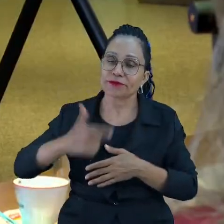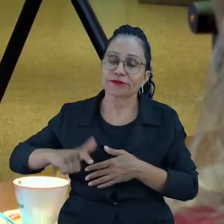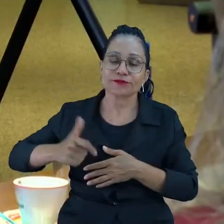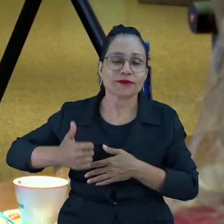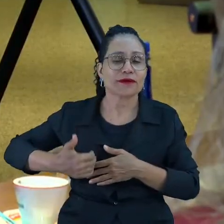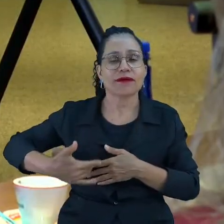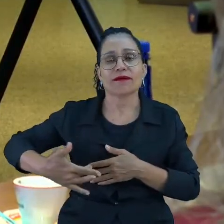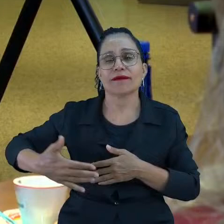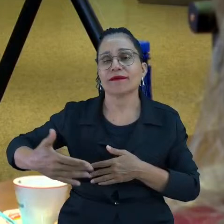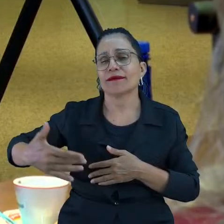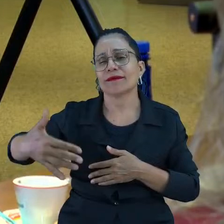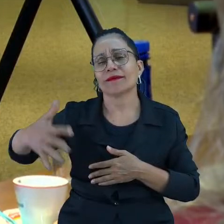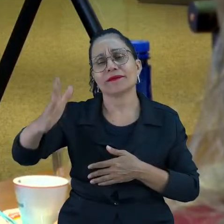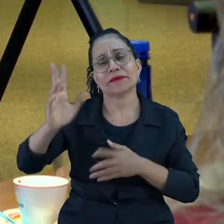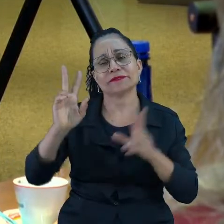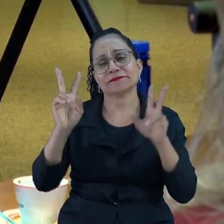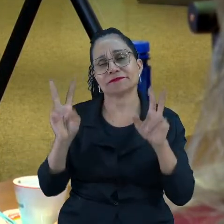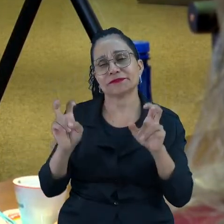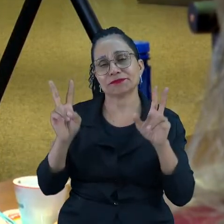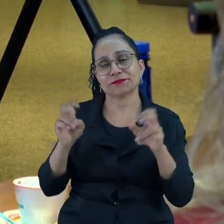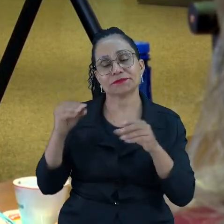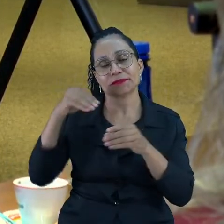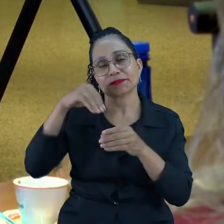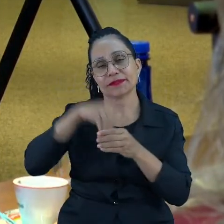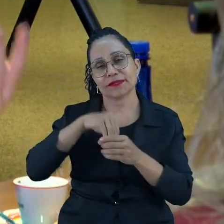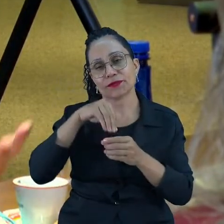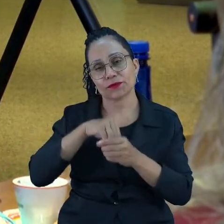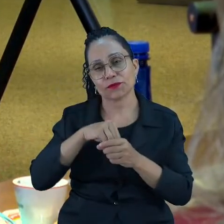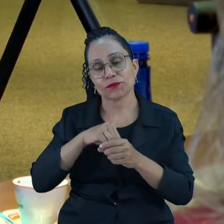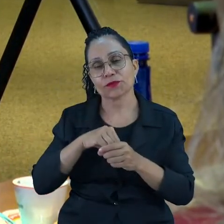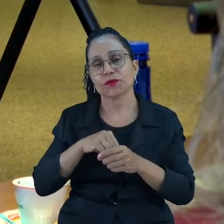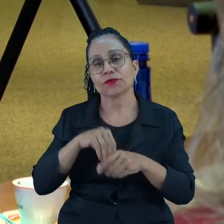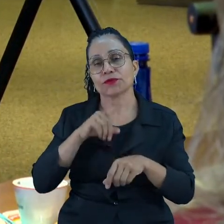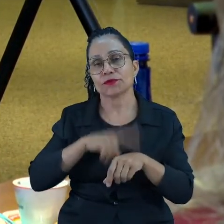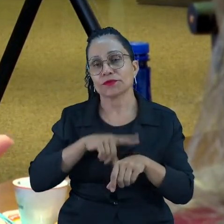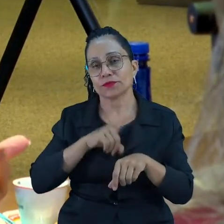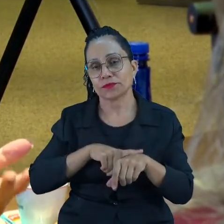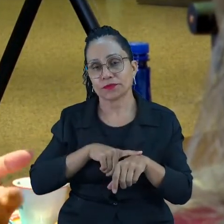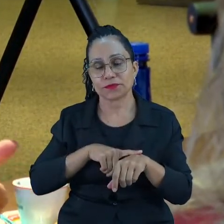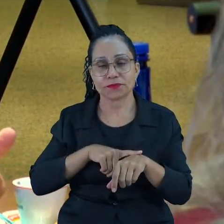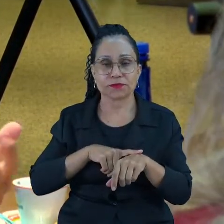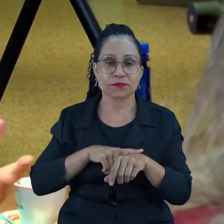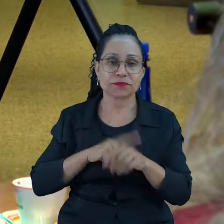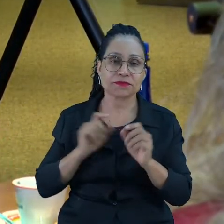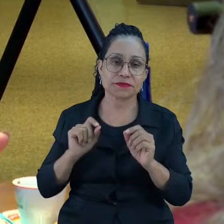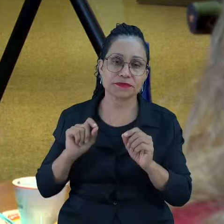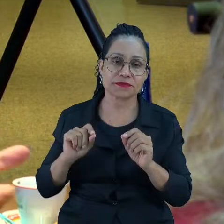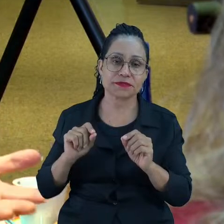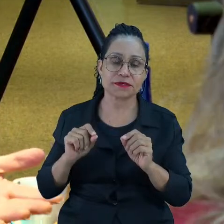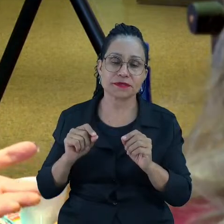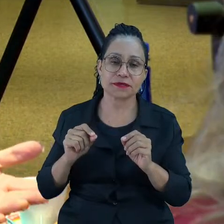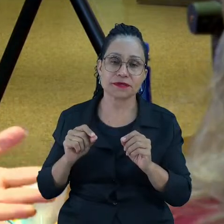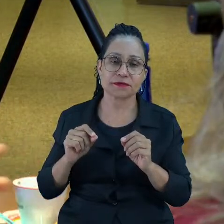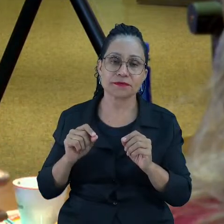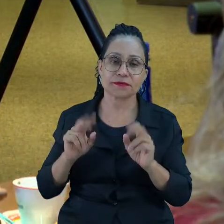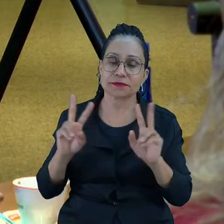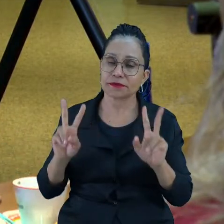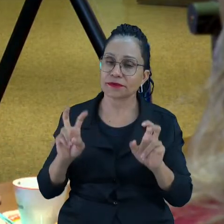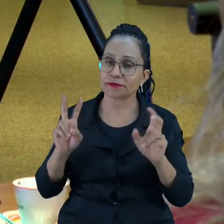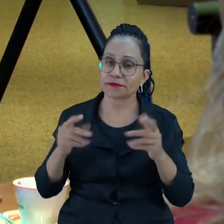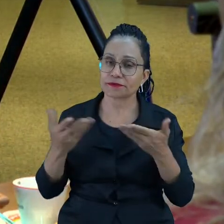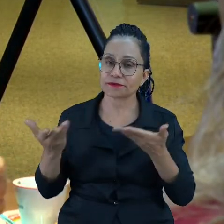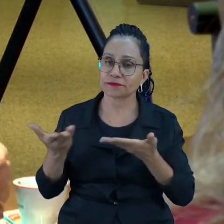falando, porque são assuntos que fazem parte, né? A gente está o tempo todo e essas situações que a gente trouxe aqui para